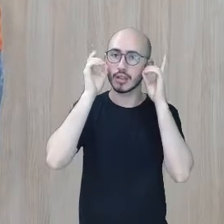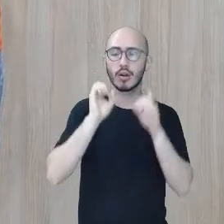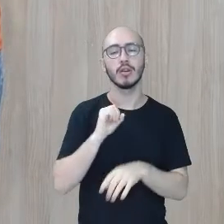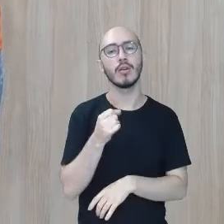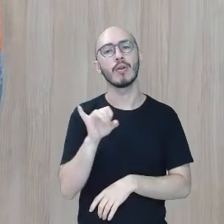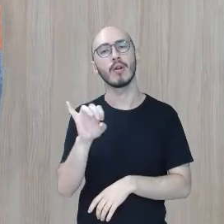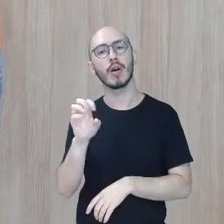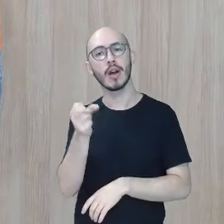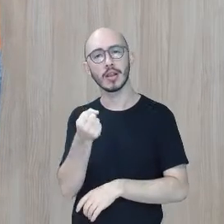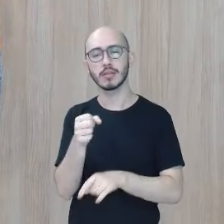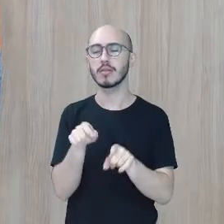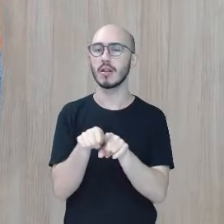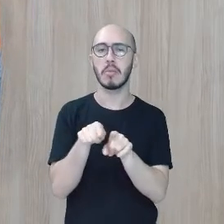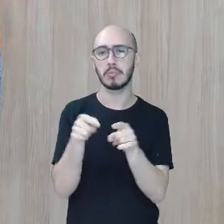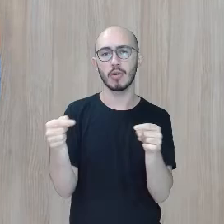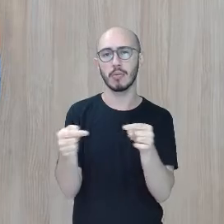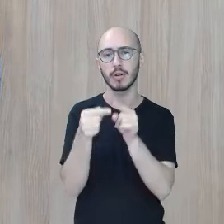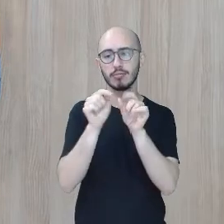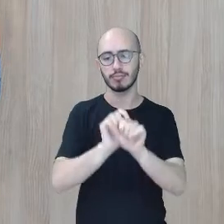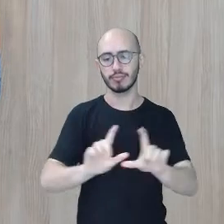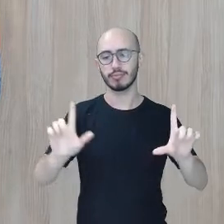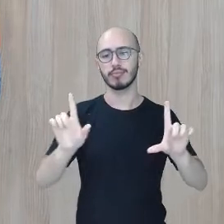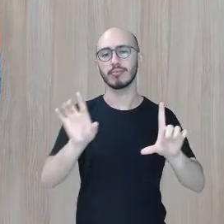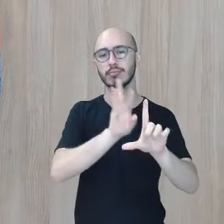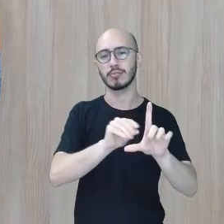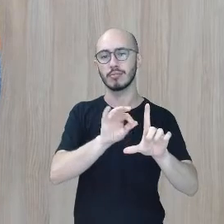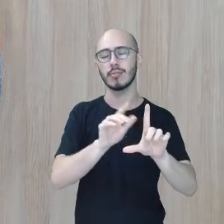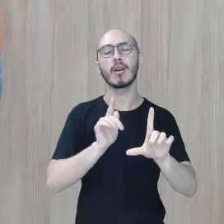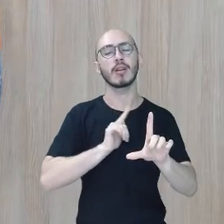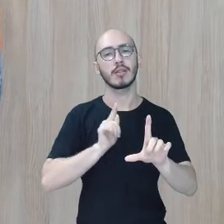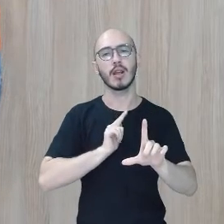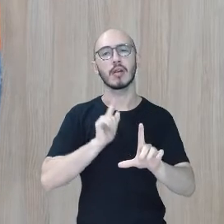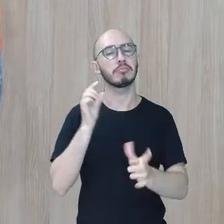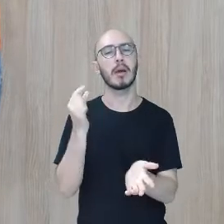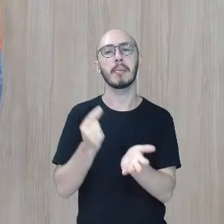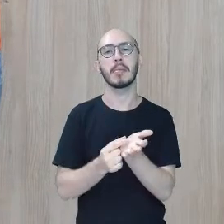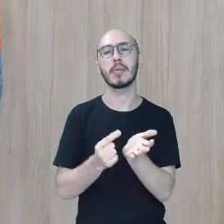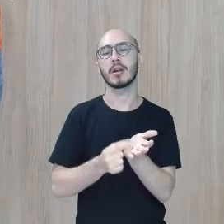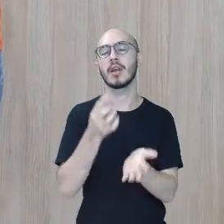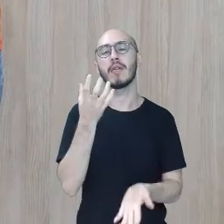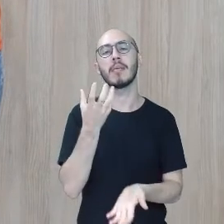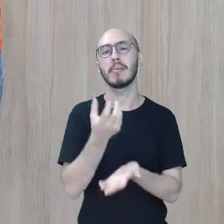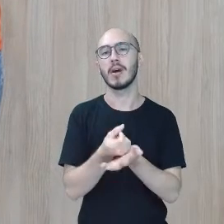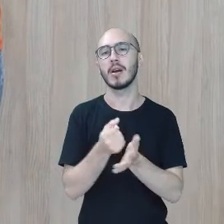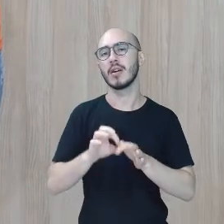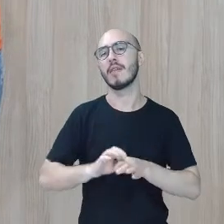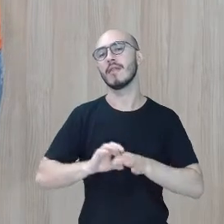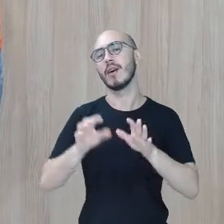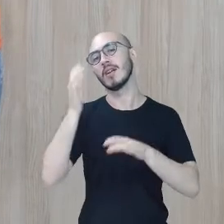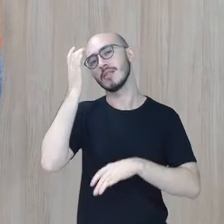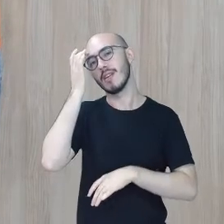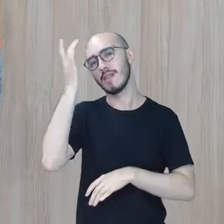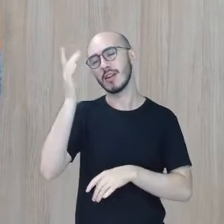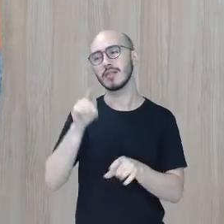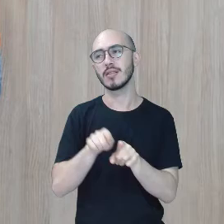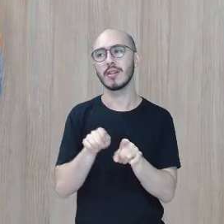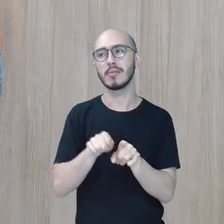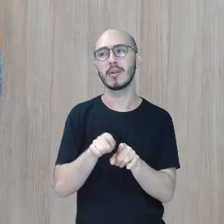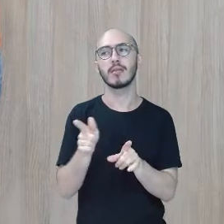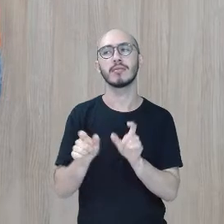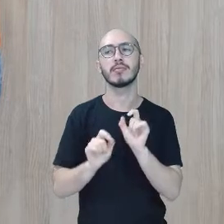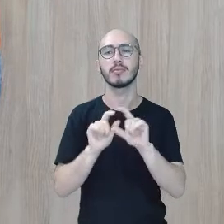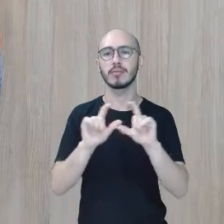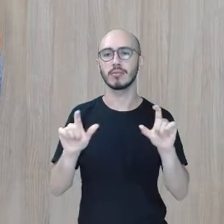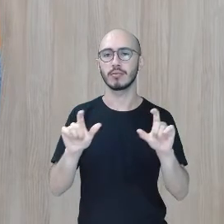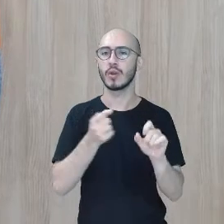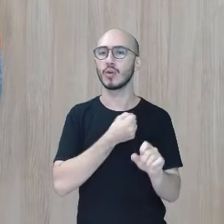ou iOS, tá? E aí você vai ser direcionado à sua loja de aplicativo, faz o download, tá bom? O login é a tua matrícula